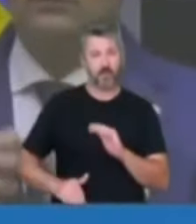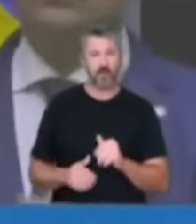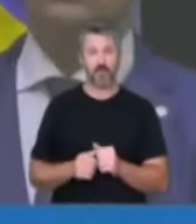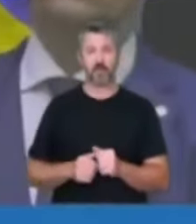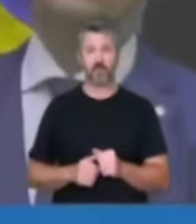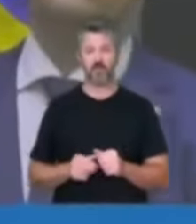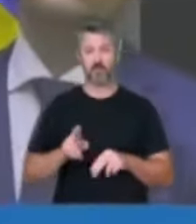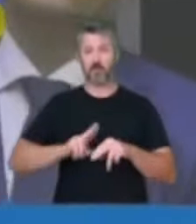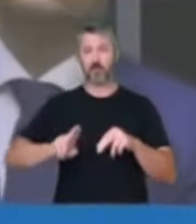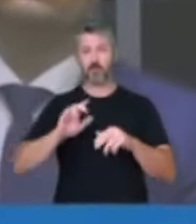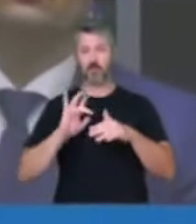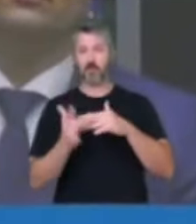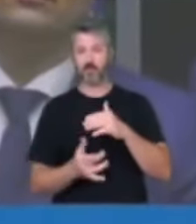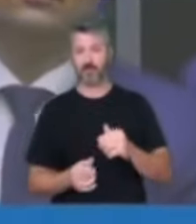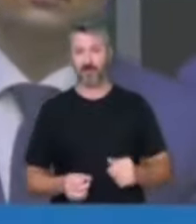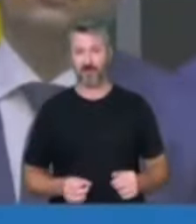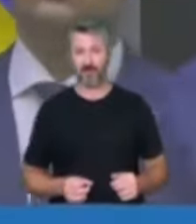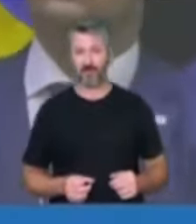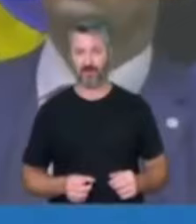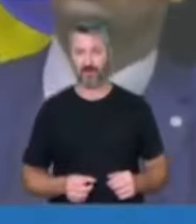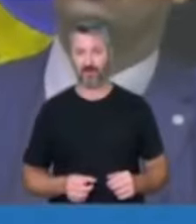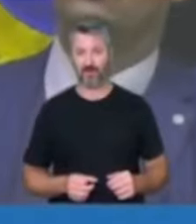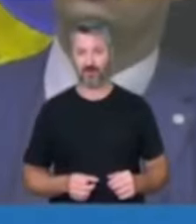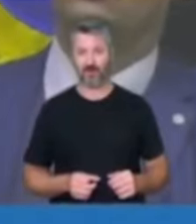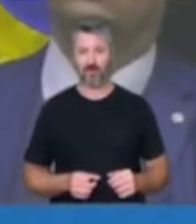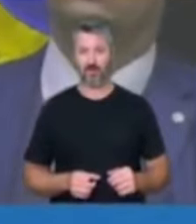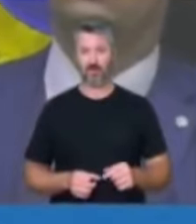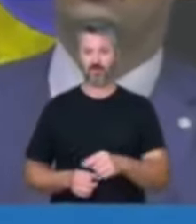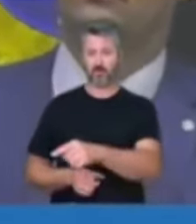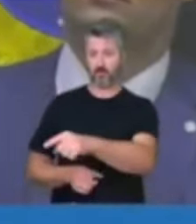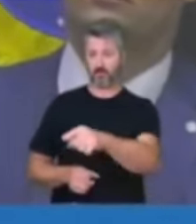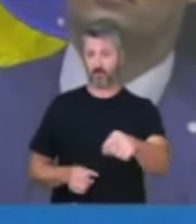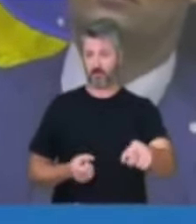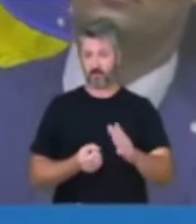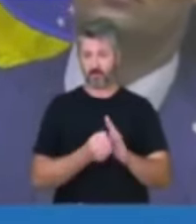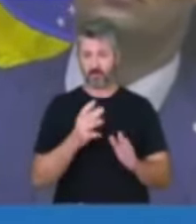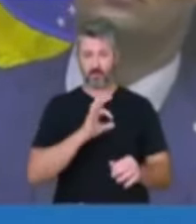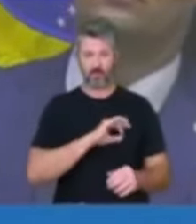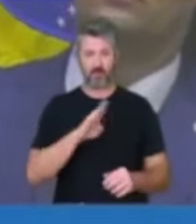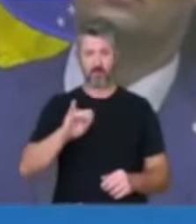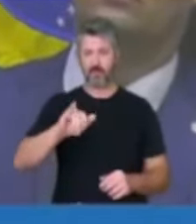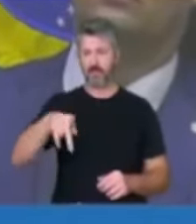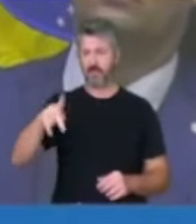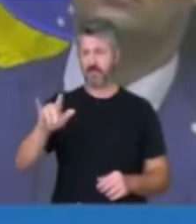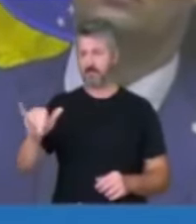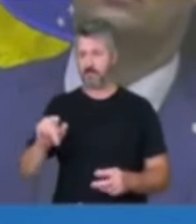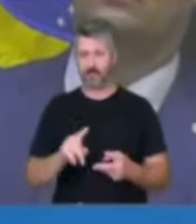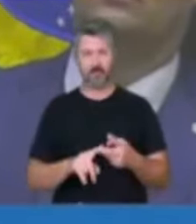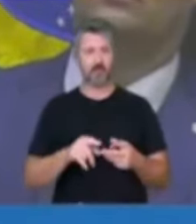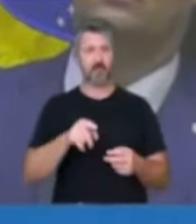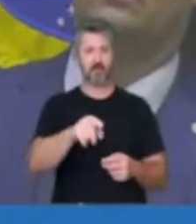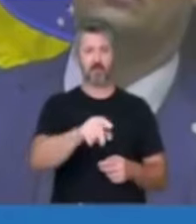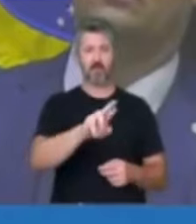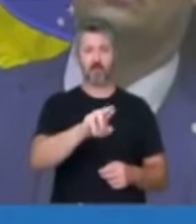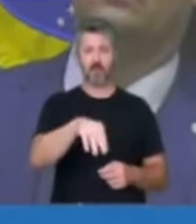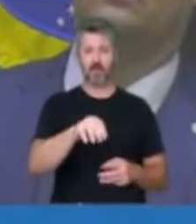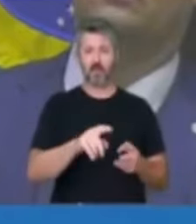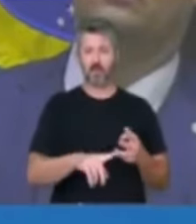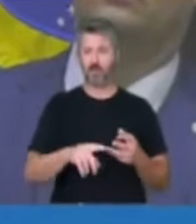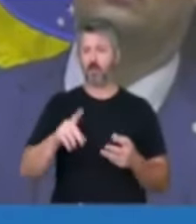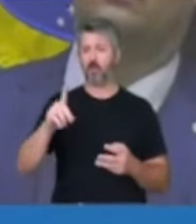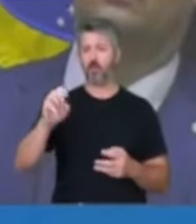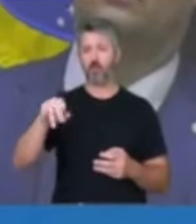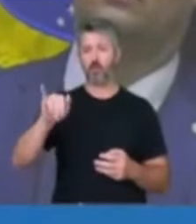rede social aqui tem vários policiais na casa né pinsk dentre outros presado Ram Messias